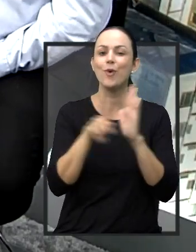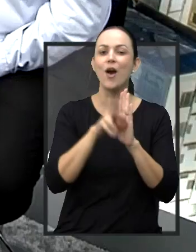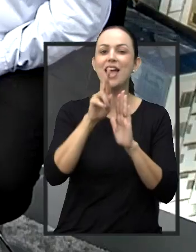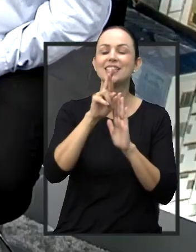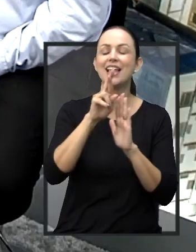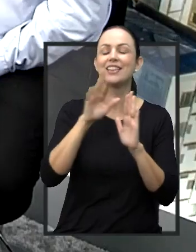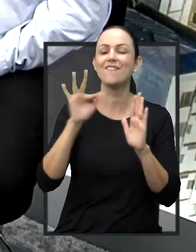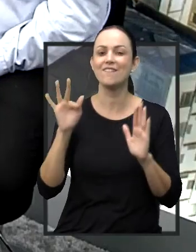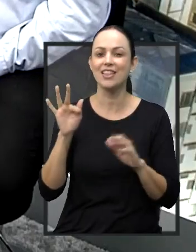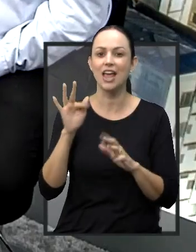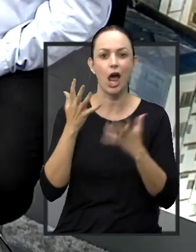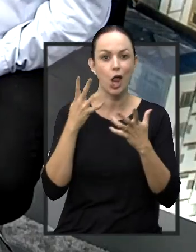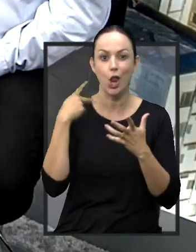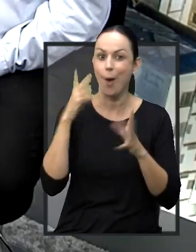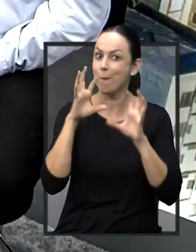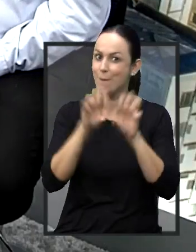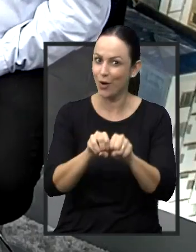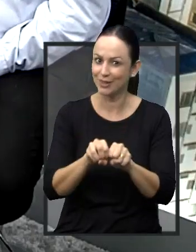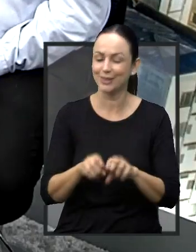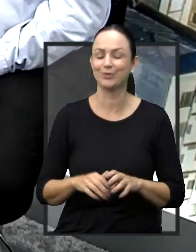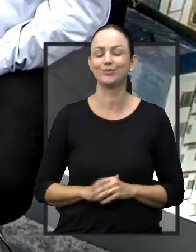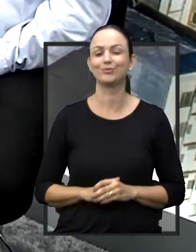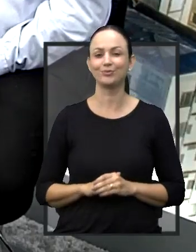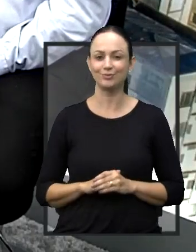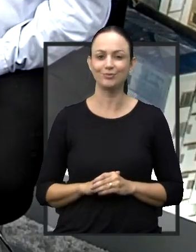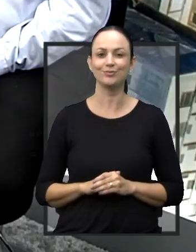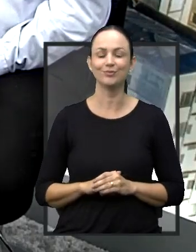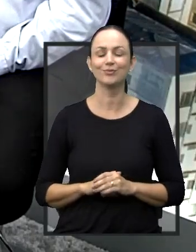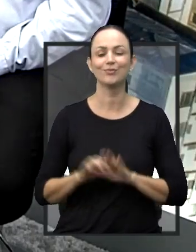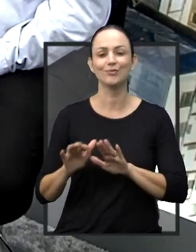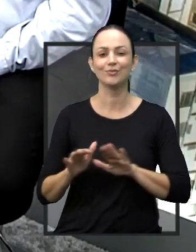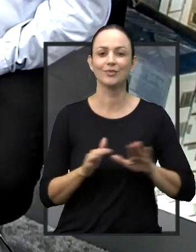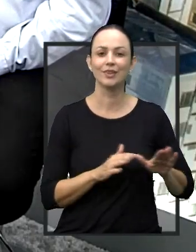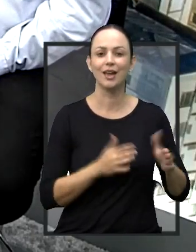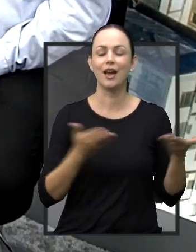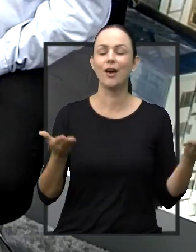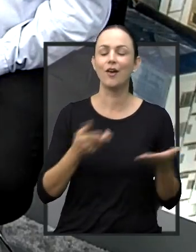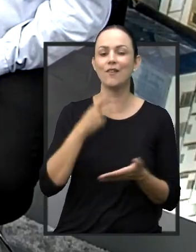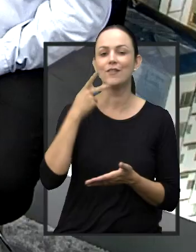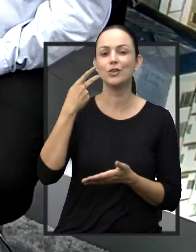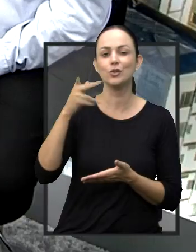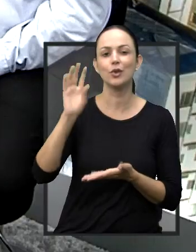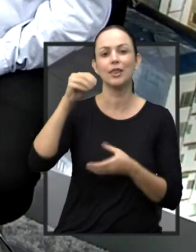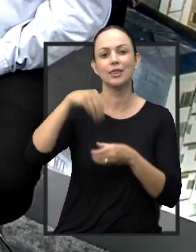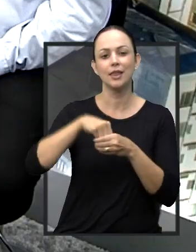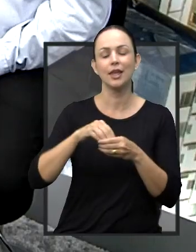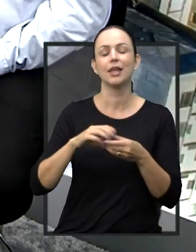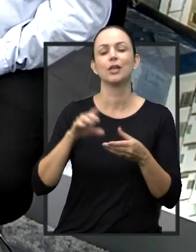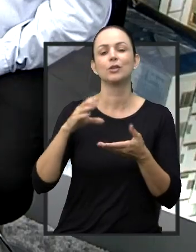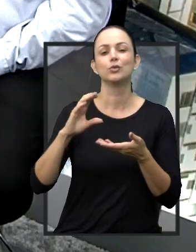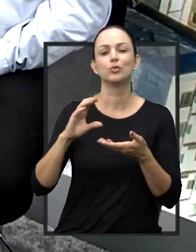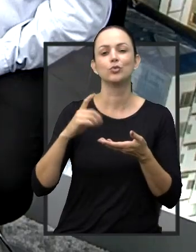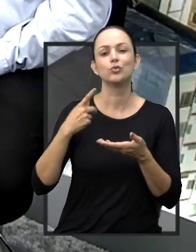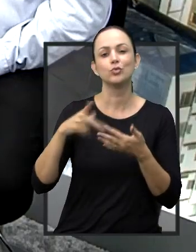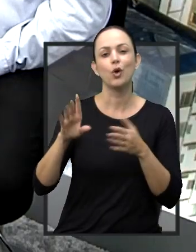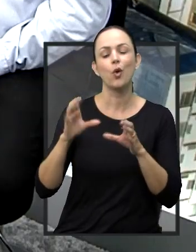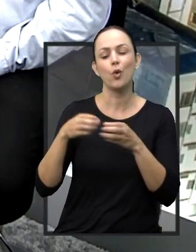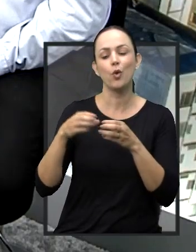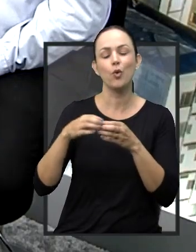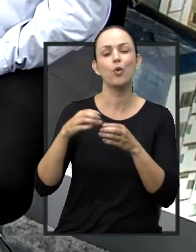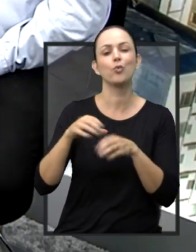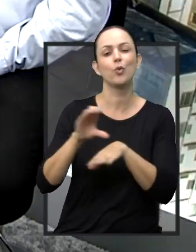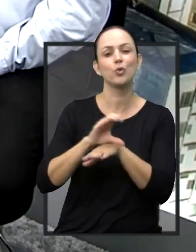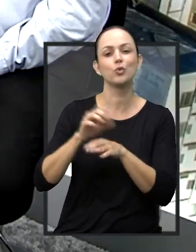para morder aí. Vereador, vamos falar um pouquinho sobre a sua atuação na Comissão de Constituição, Justiça e Redação aqui da casa.